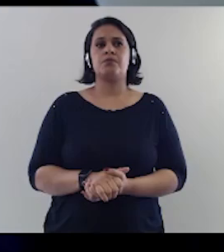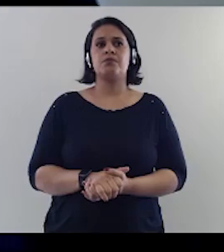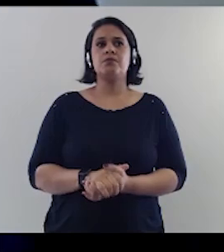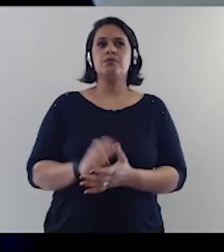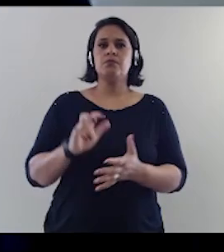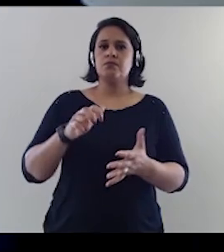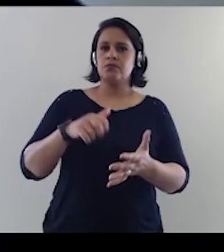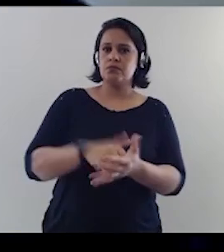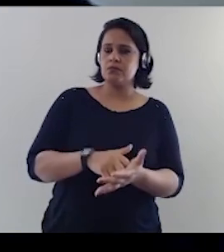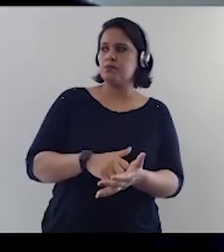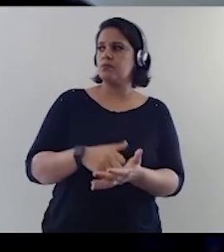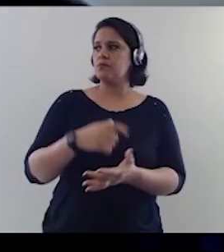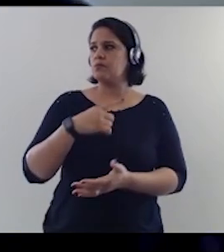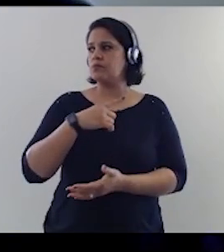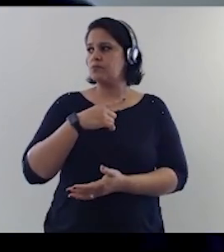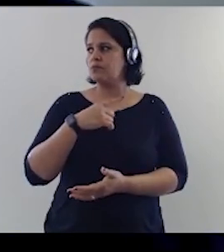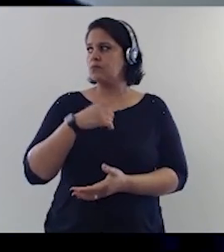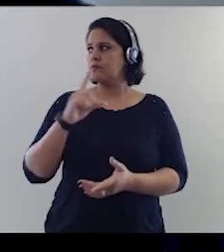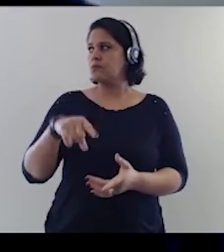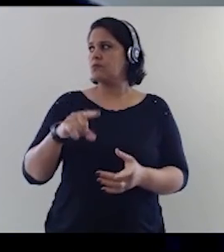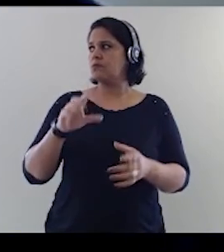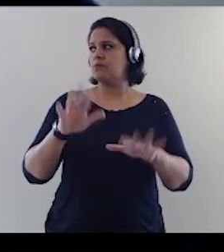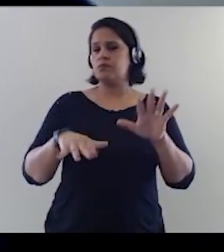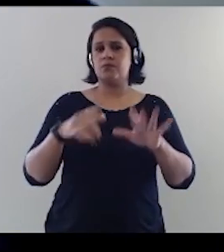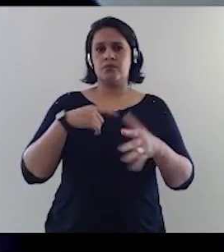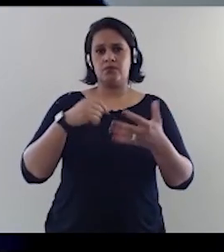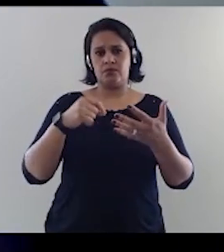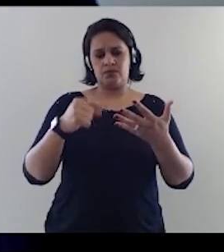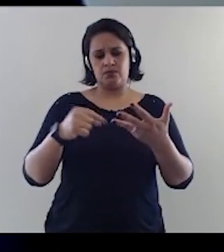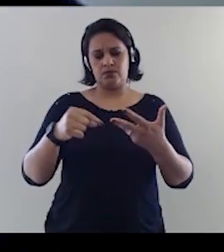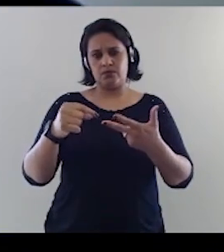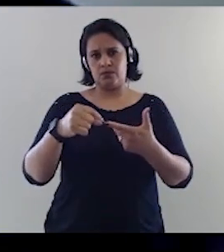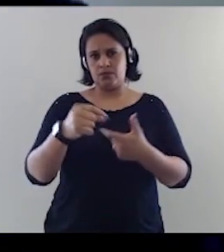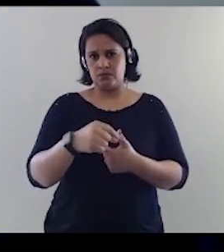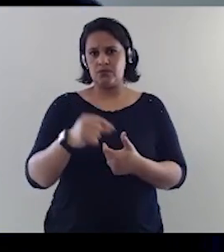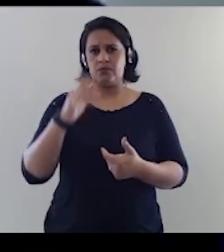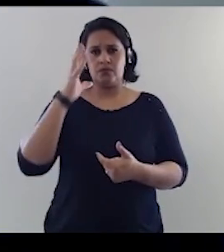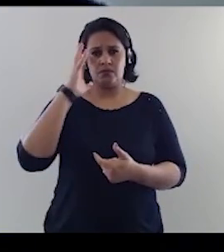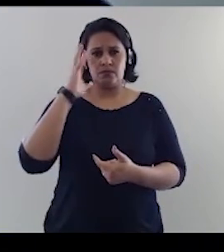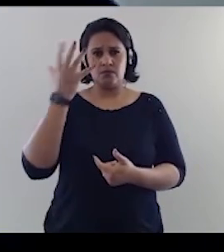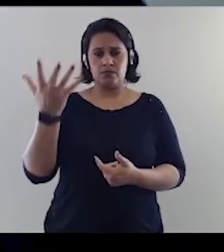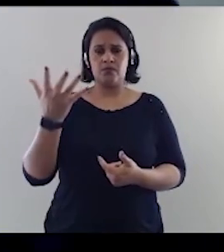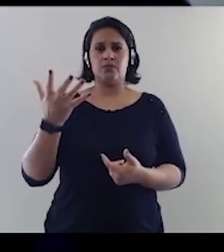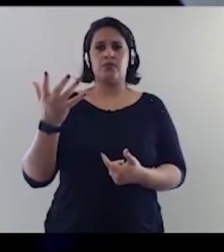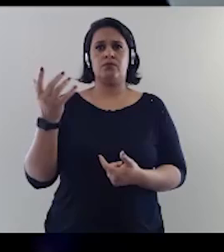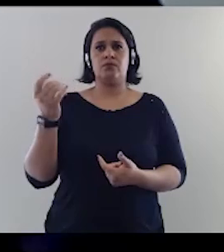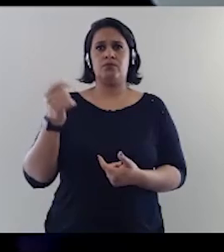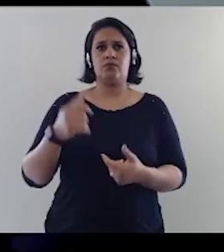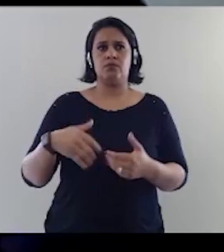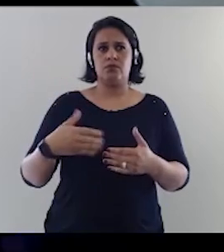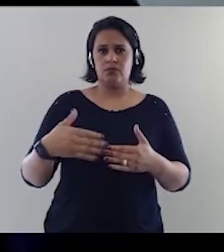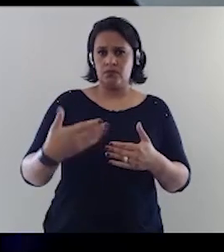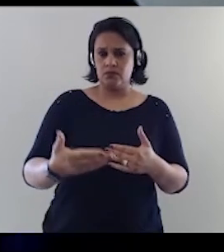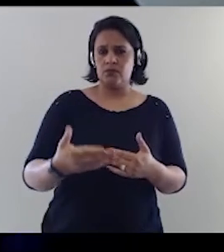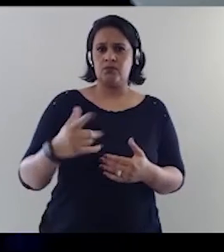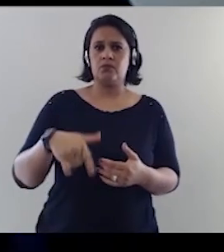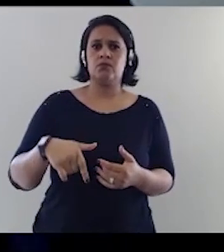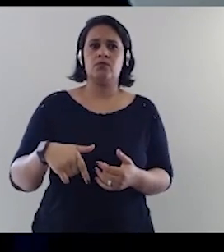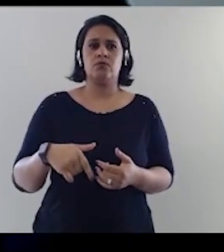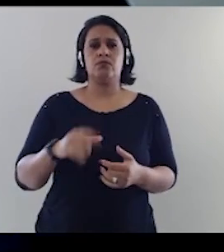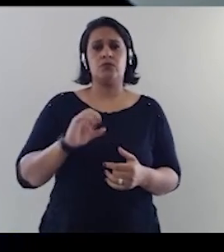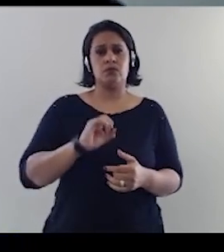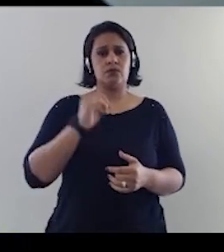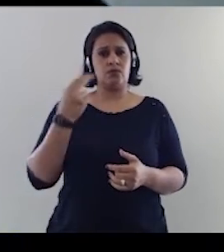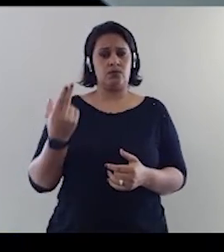uma ratio decidendi, que envolve um critério material de decisão suscetível de generalização a um